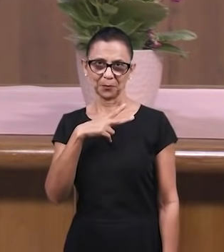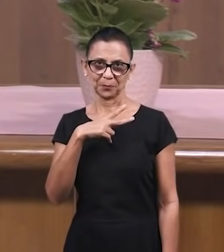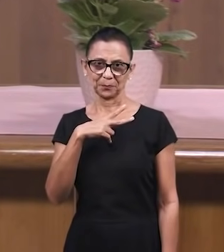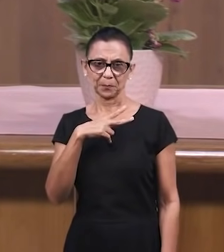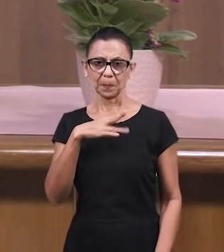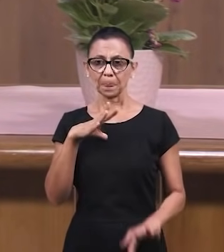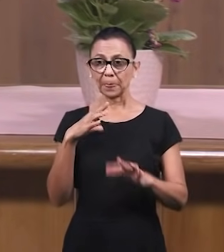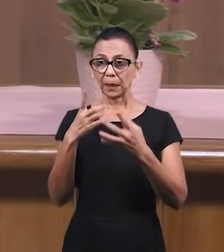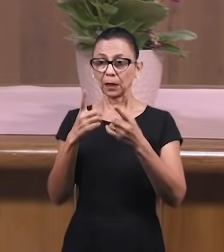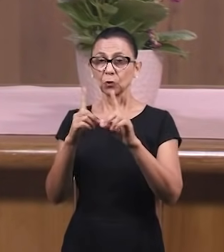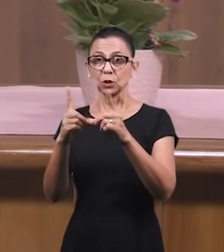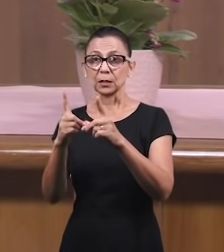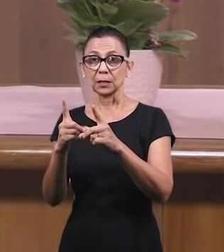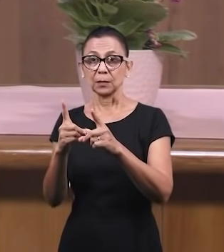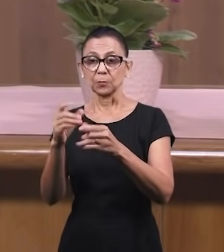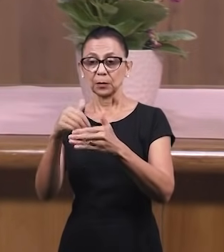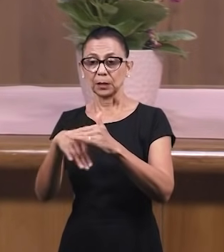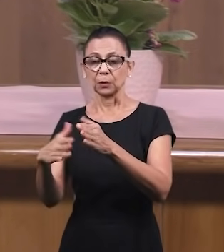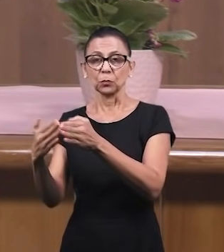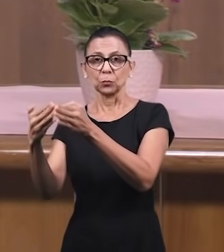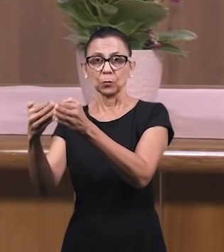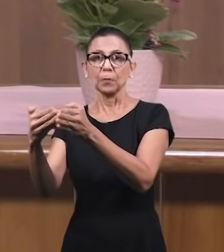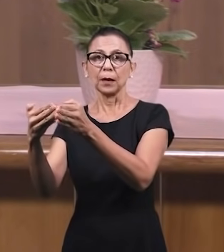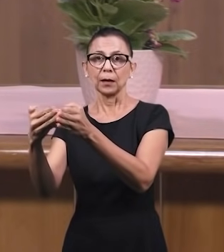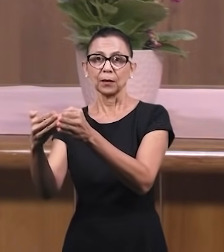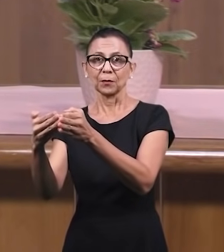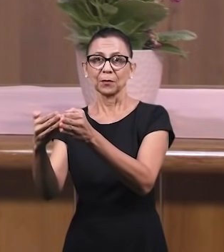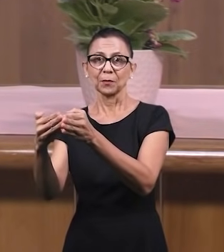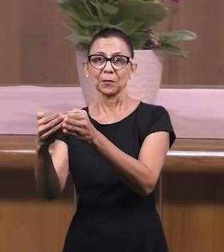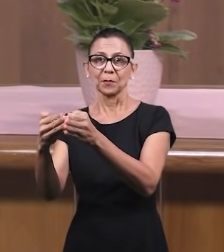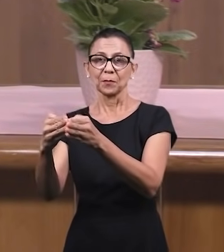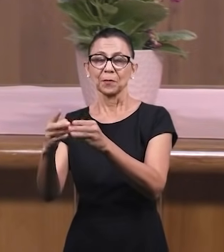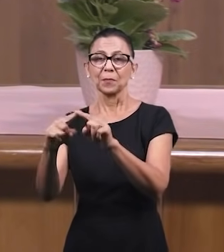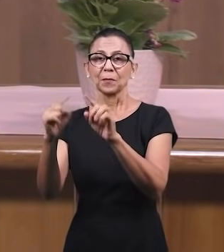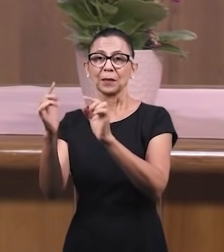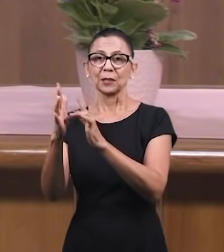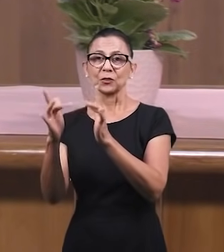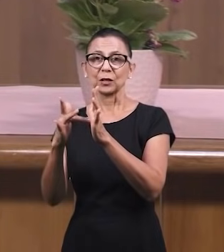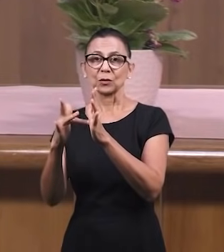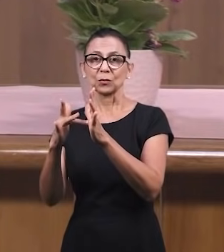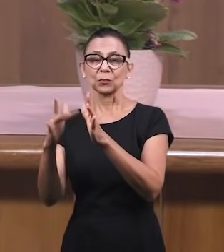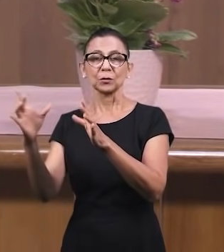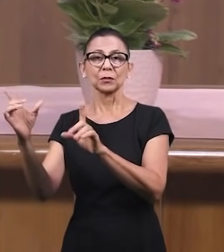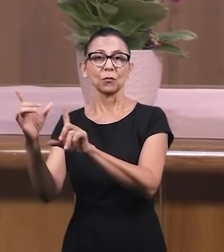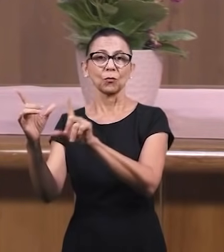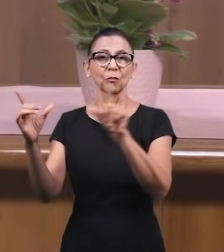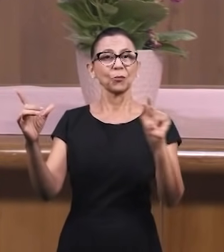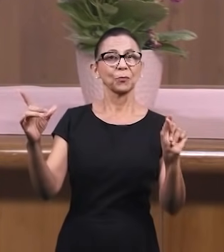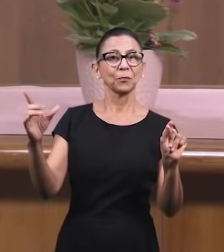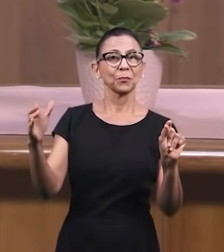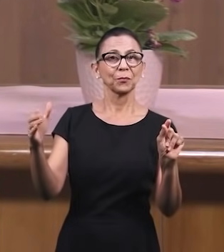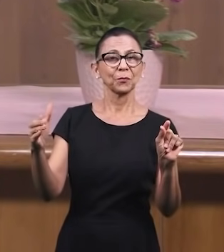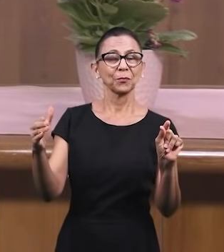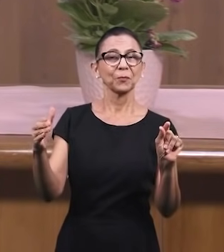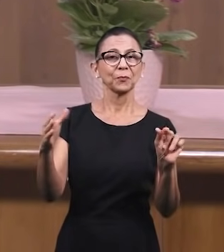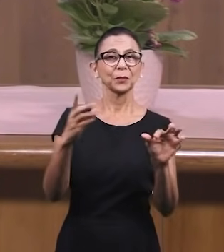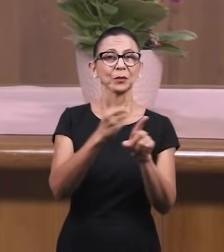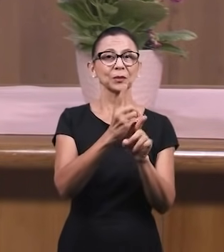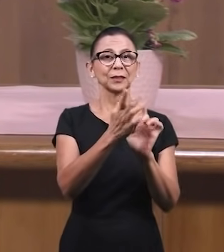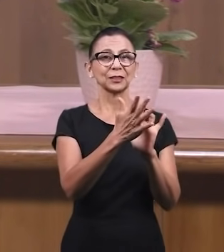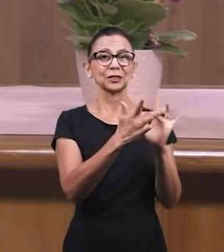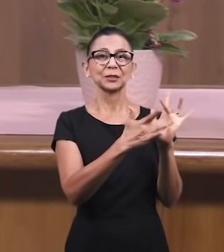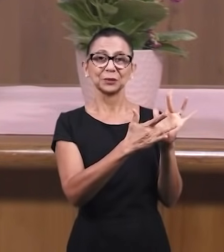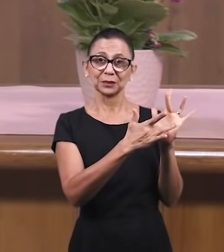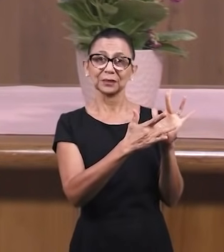individual. Os discípulos ficaram no barco, mas Pedro se encontrou com Jesus. Pedro se encontrou com Jesus e eles foram para